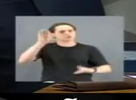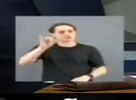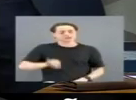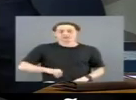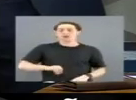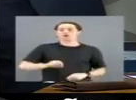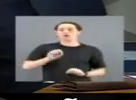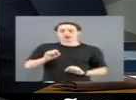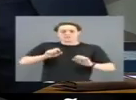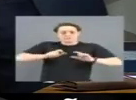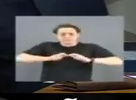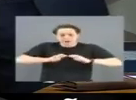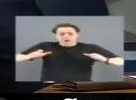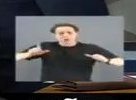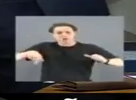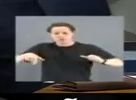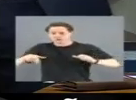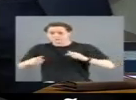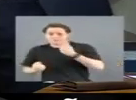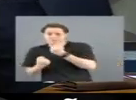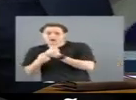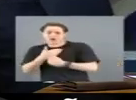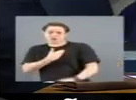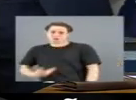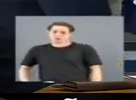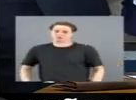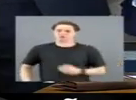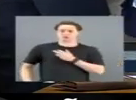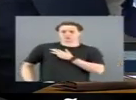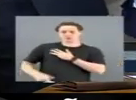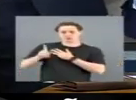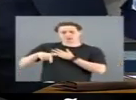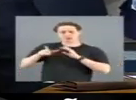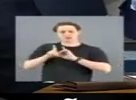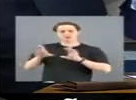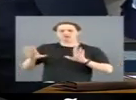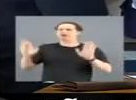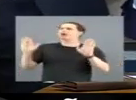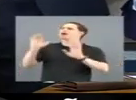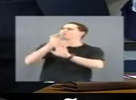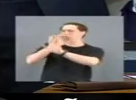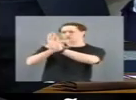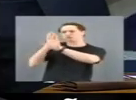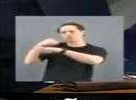maioria é do governo Lula. O jogo democrático é eleição. Só um minutinho, senador.